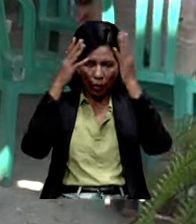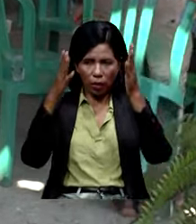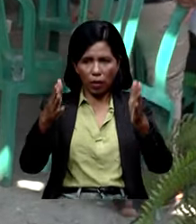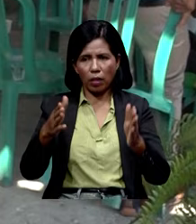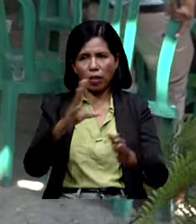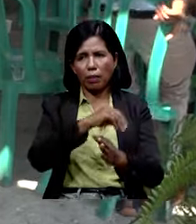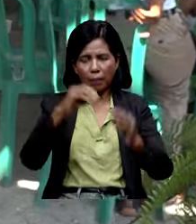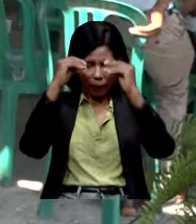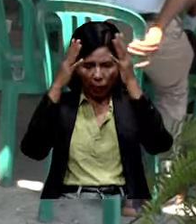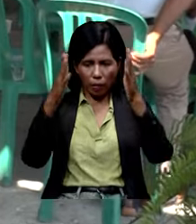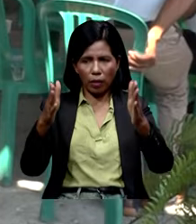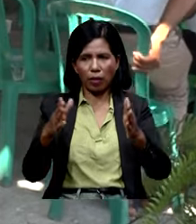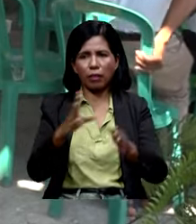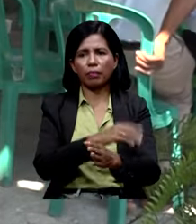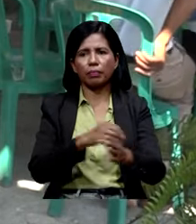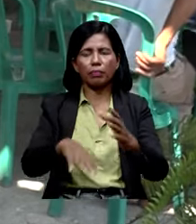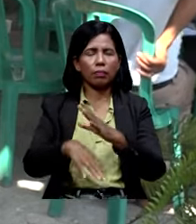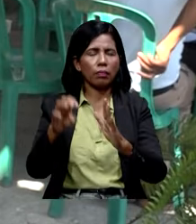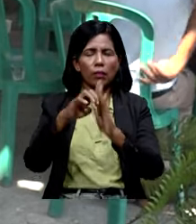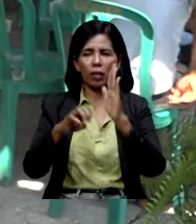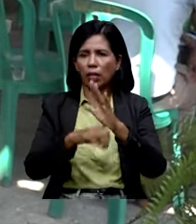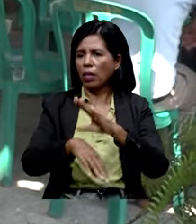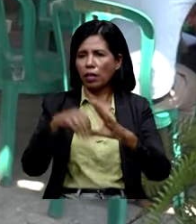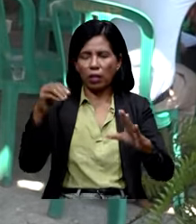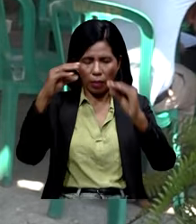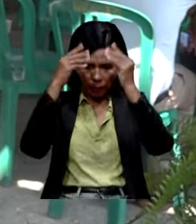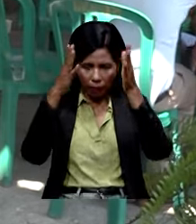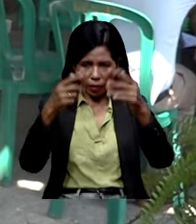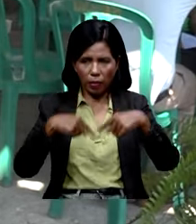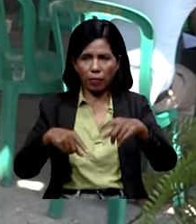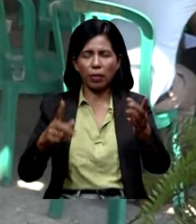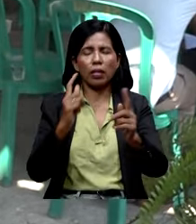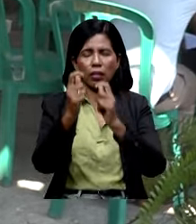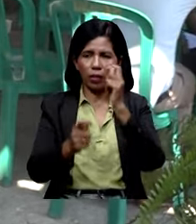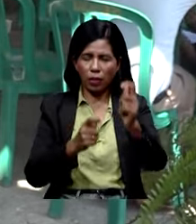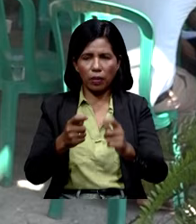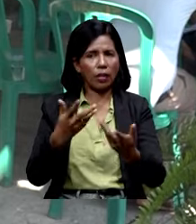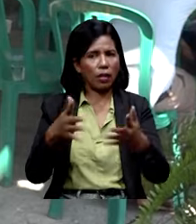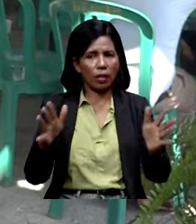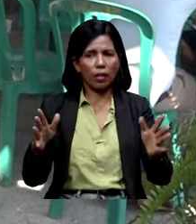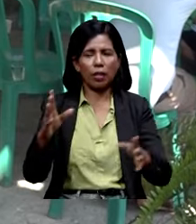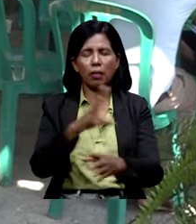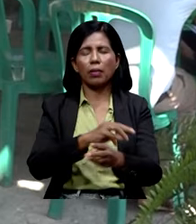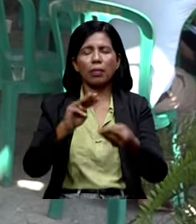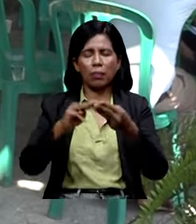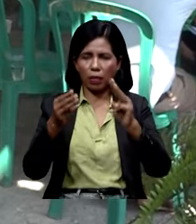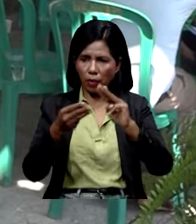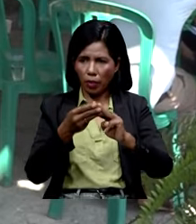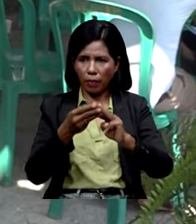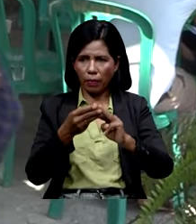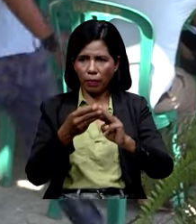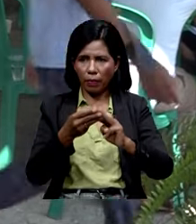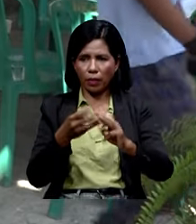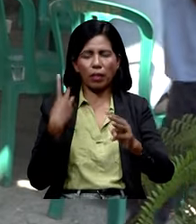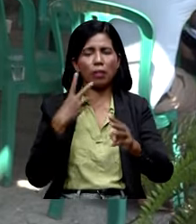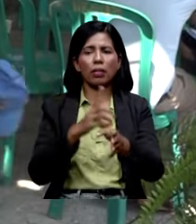ser contratado foi lá estado hasai hotuana então a mim é professor vai ir ciência tecnologia lá ir vai ir matemática a mim vai bem a